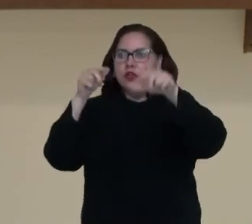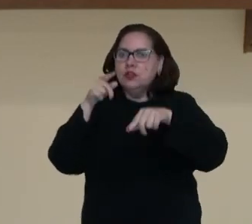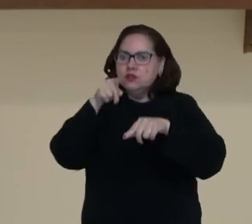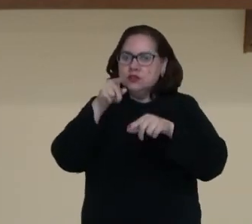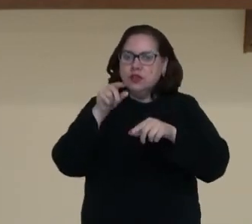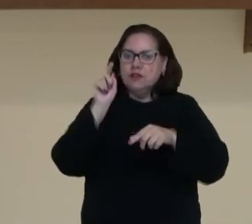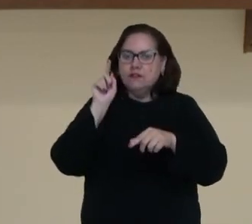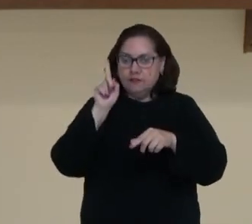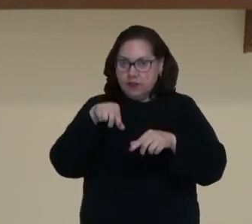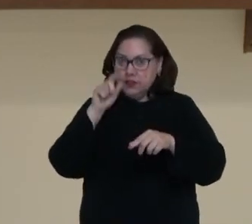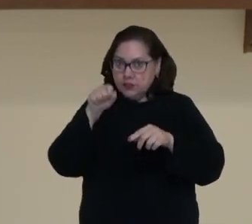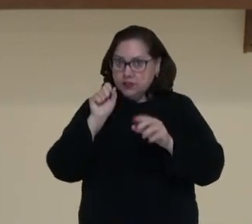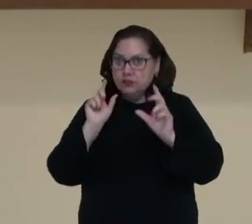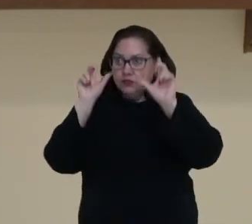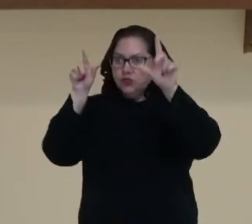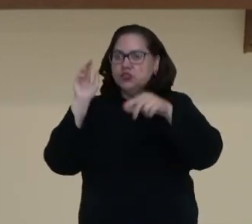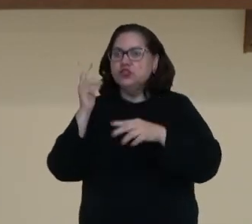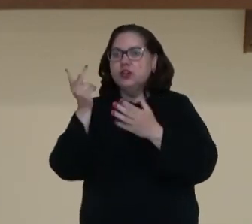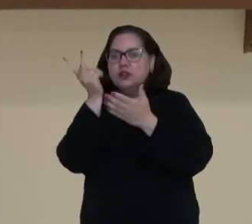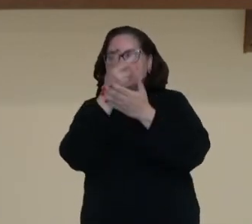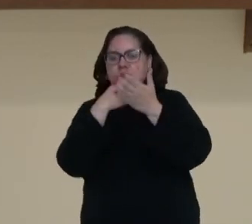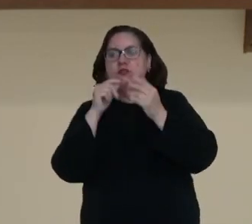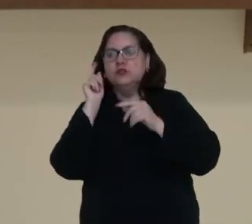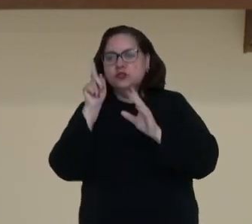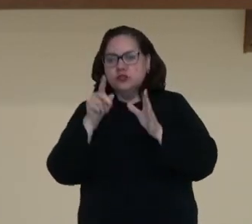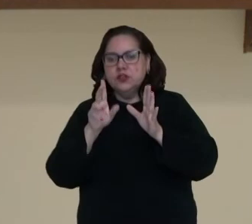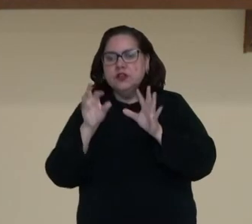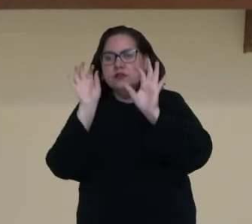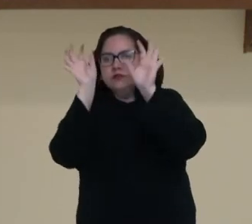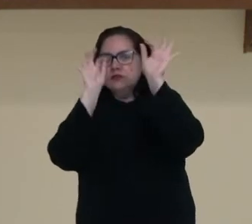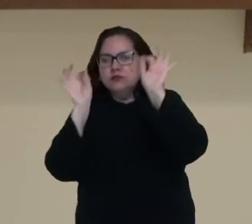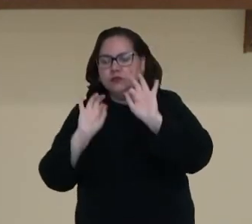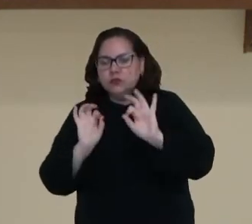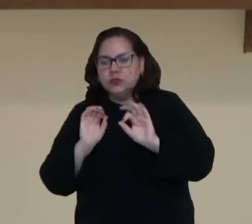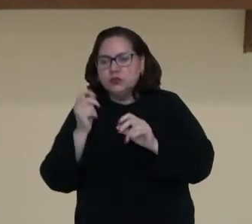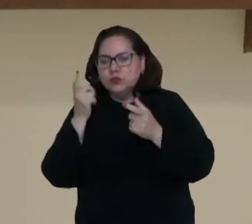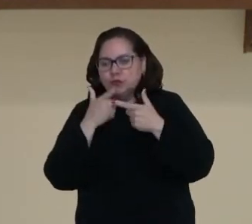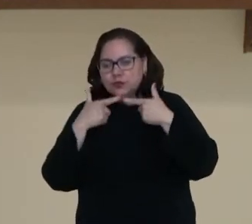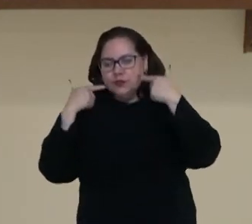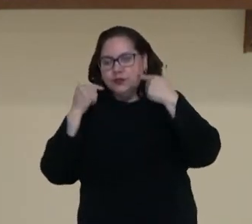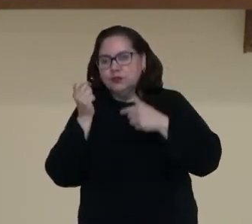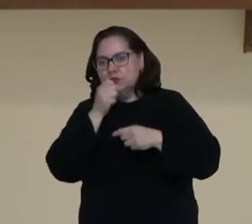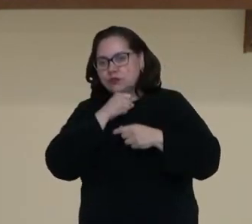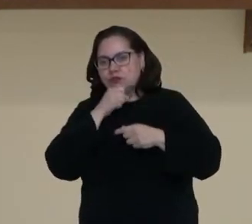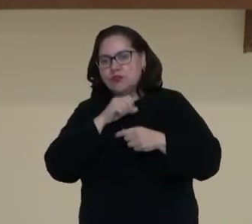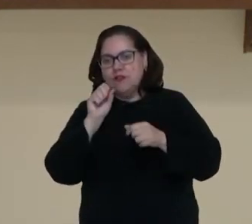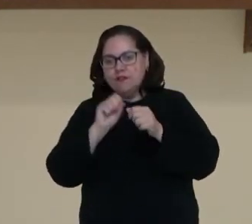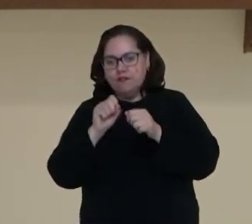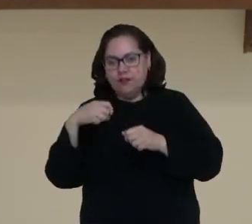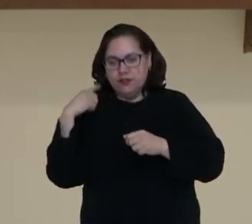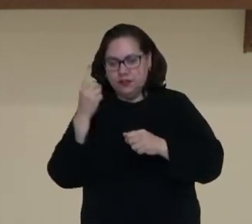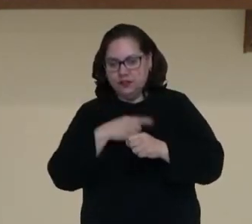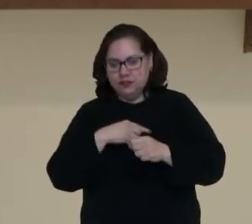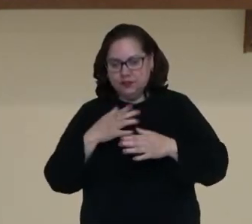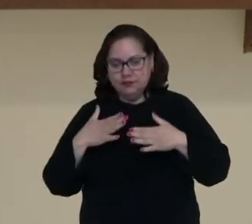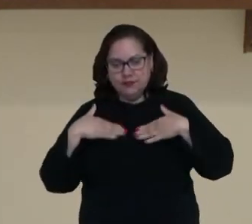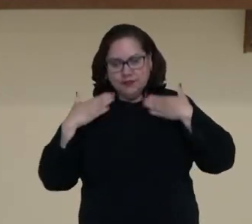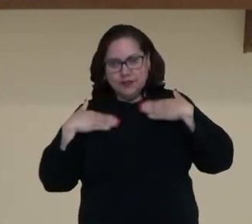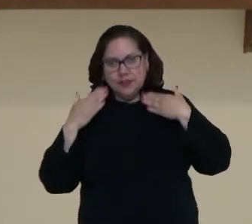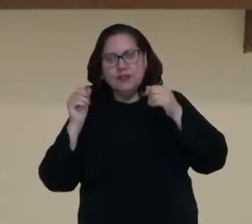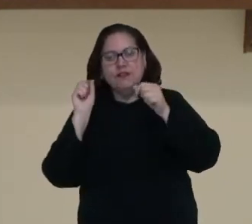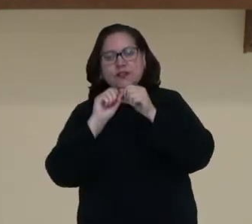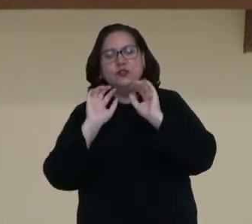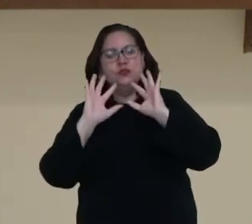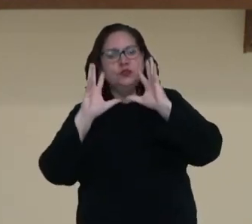vai botar? Eu já enfeitei o meu e tu vais enfeitar? O sorriso do velhinho faz a gente se animar. Fazia